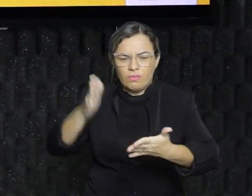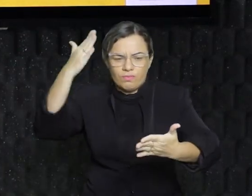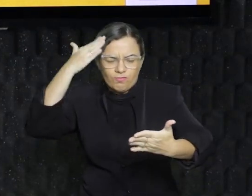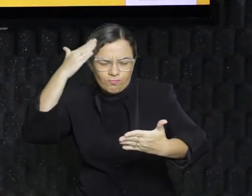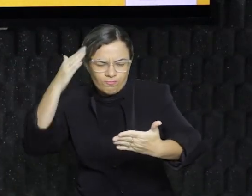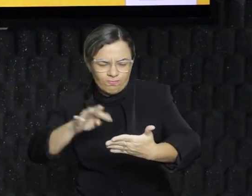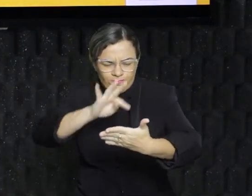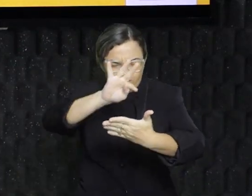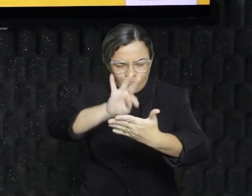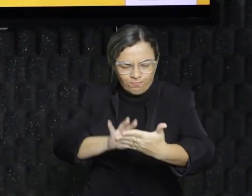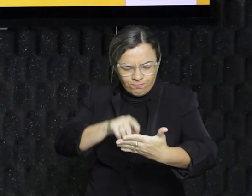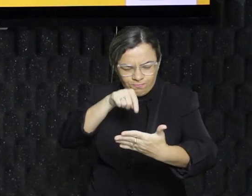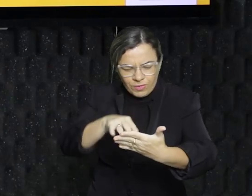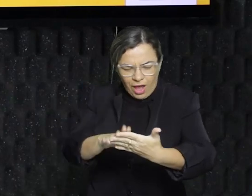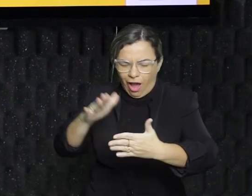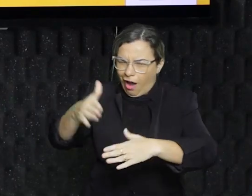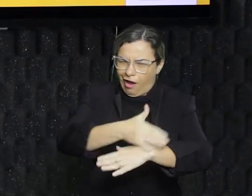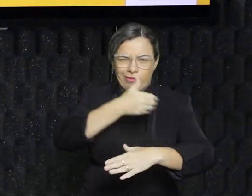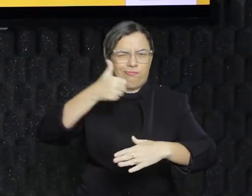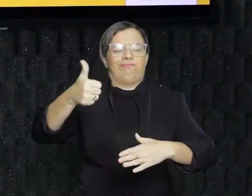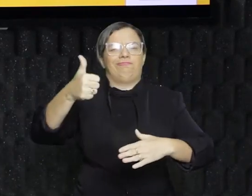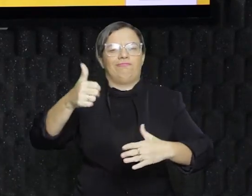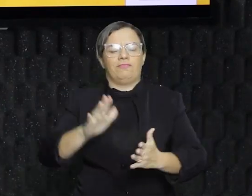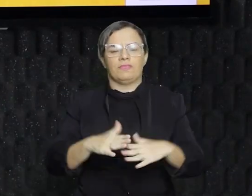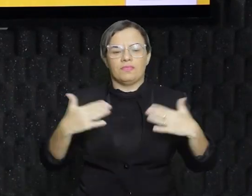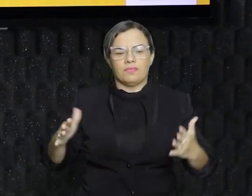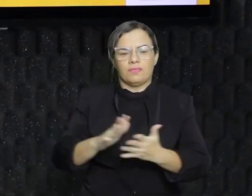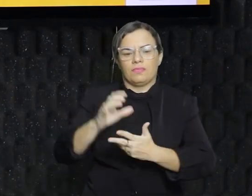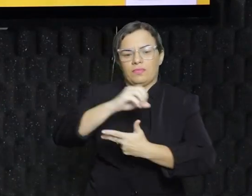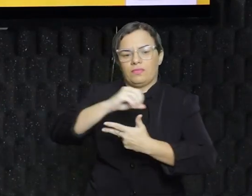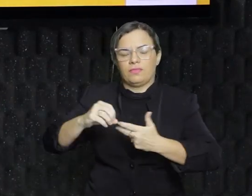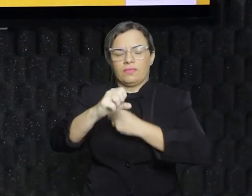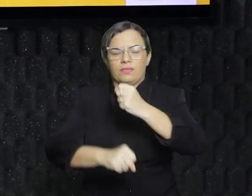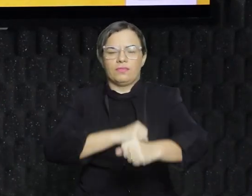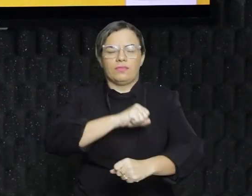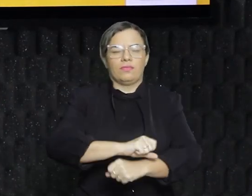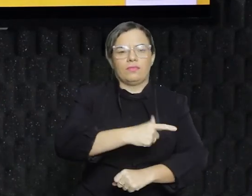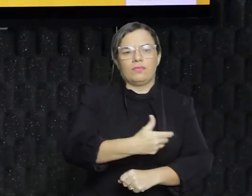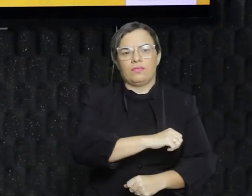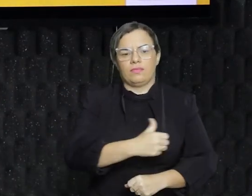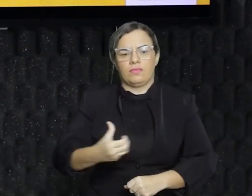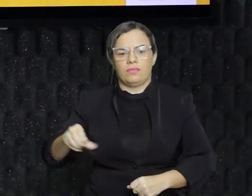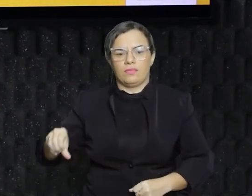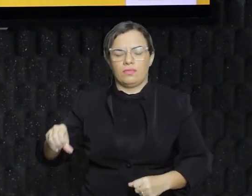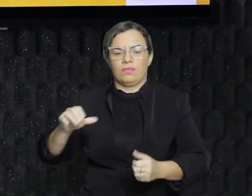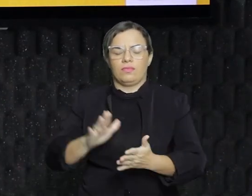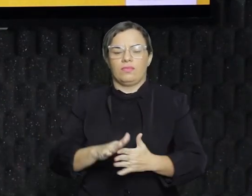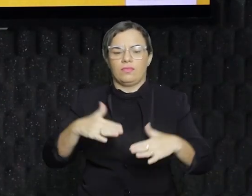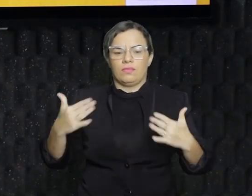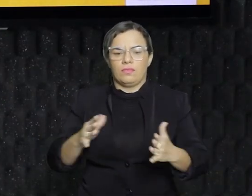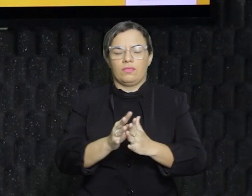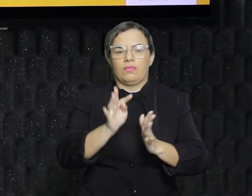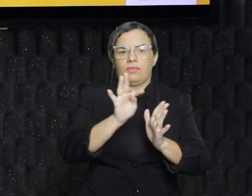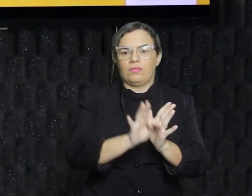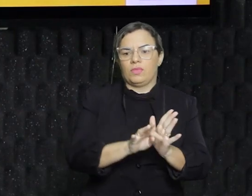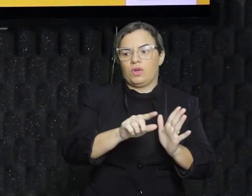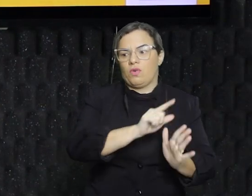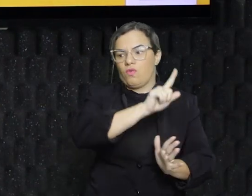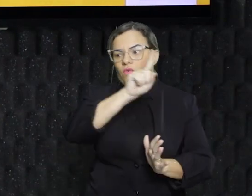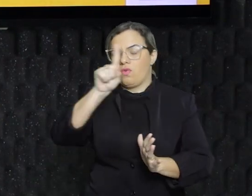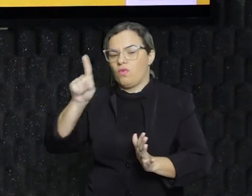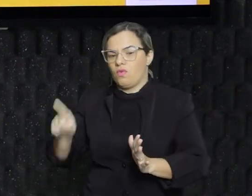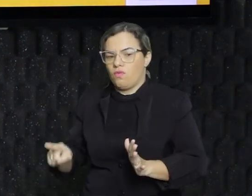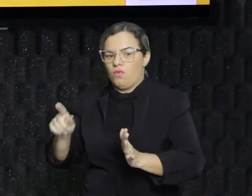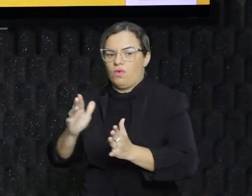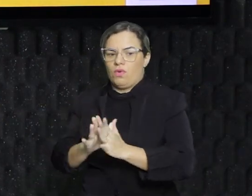melhor. Então vamos lá, questão do Enem de 2019, texto motivador, vou passar para o comando.